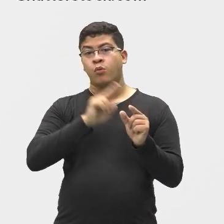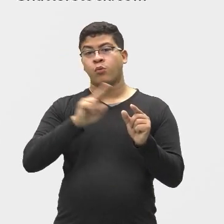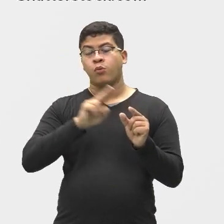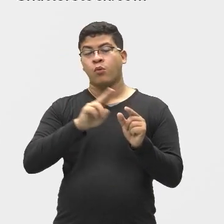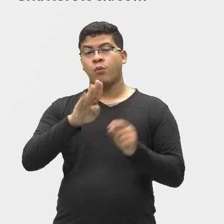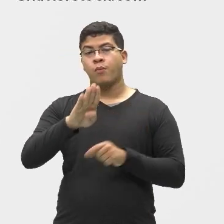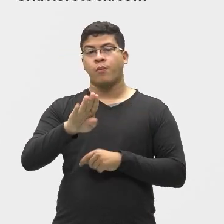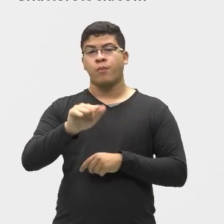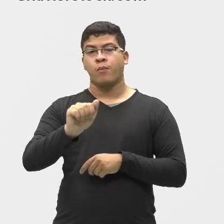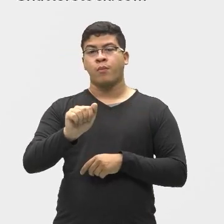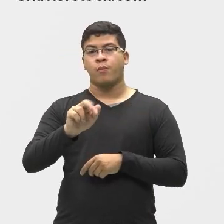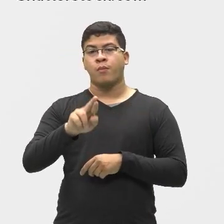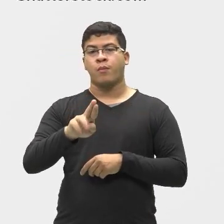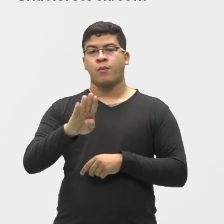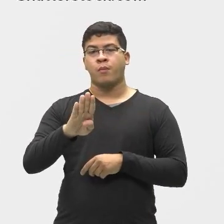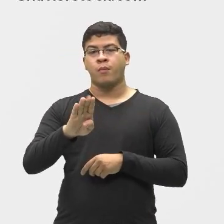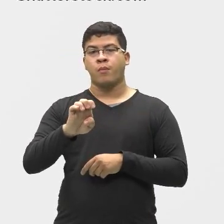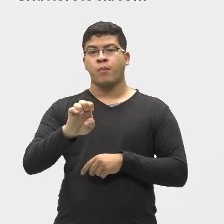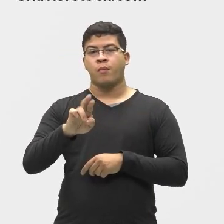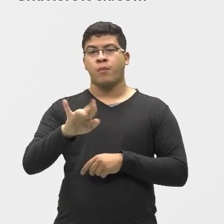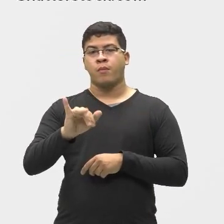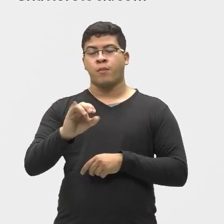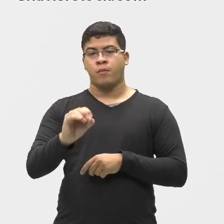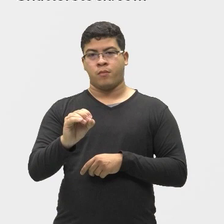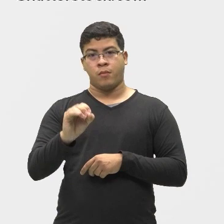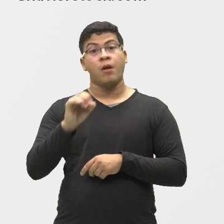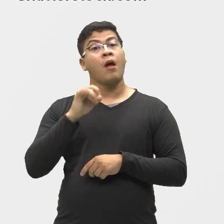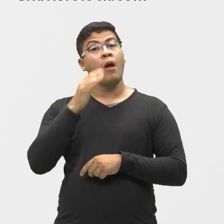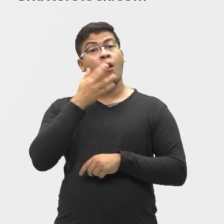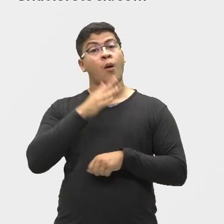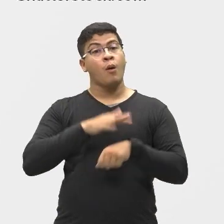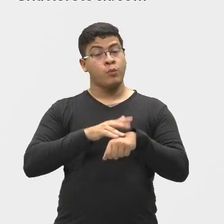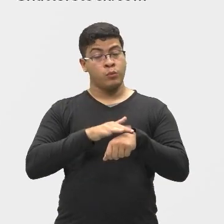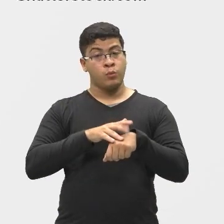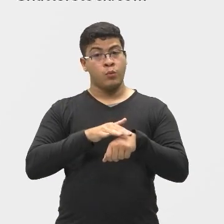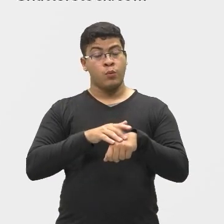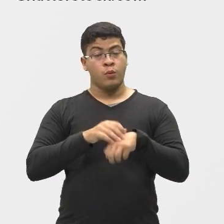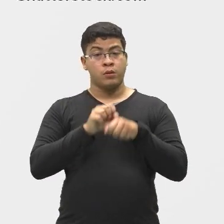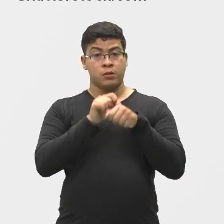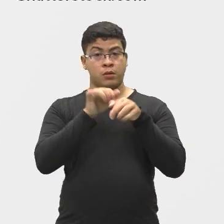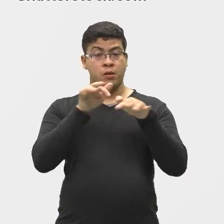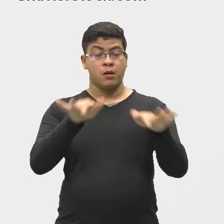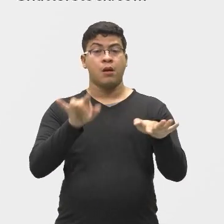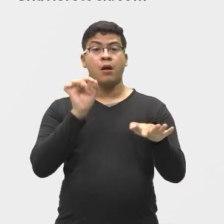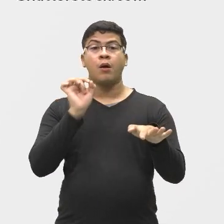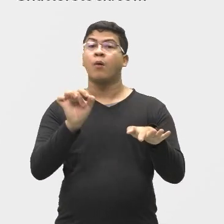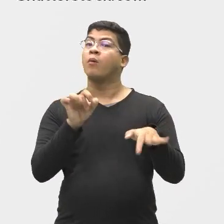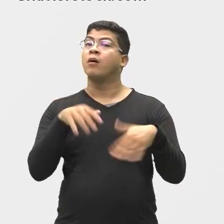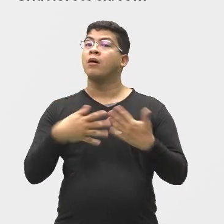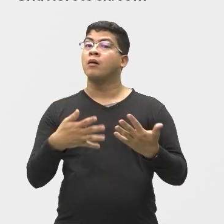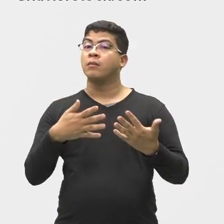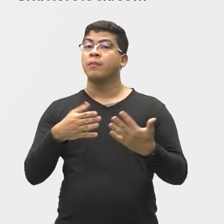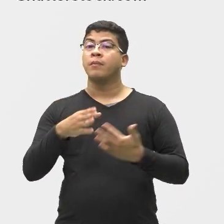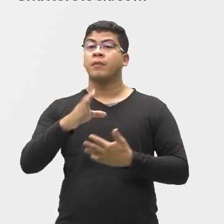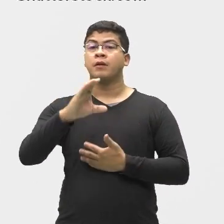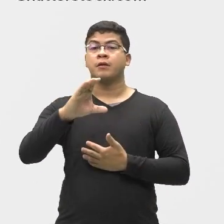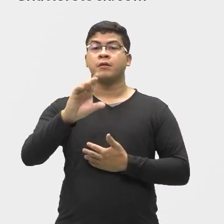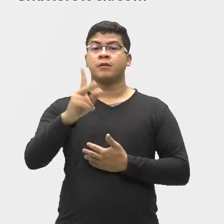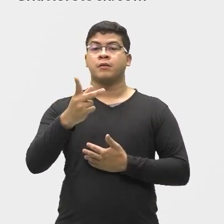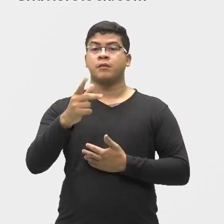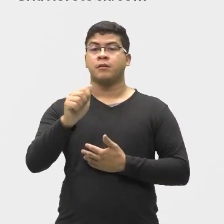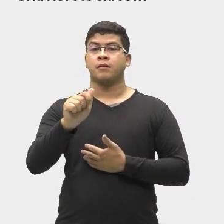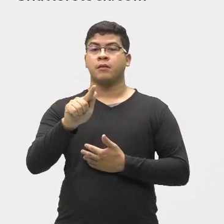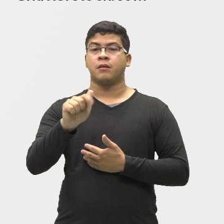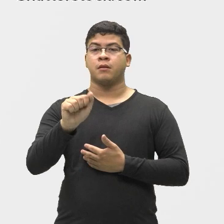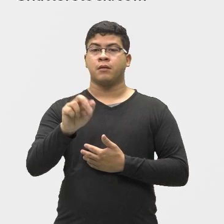consegue transmitir a doença de Chagas, tá? Então é importante a gente ter esses cuidados também. Além dessas